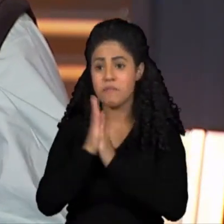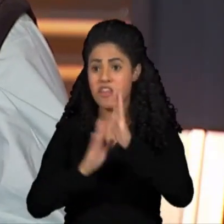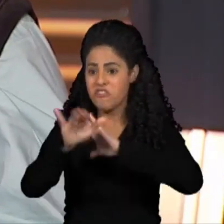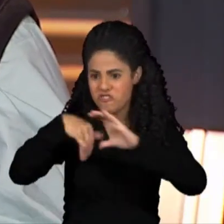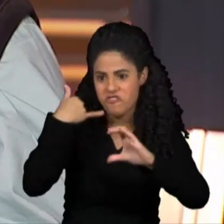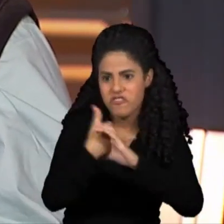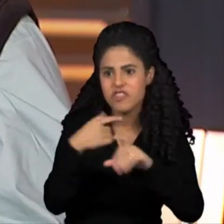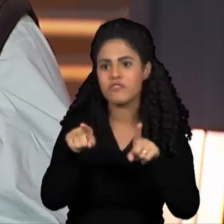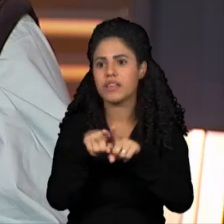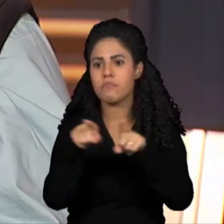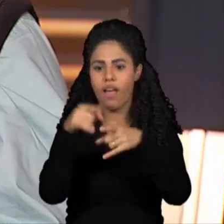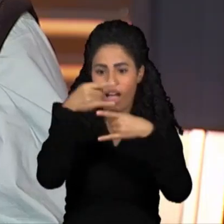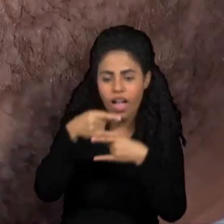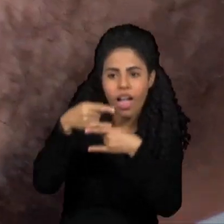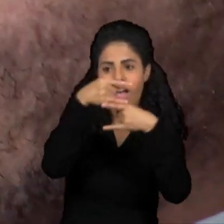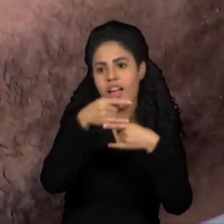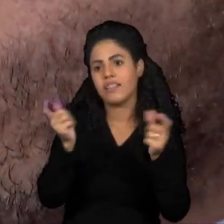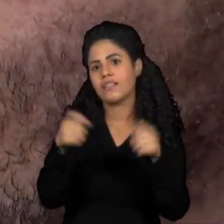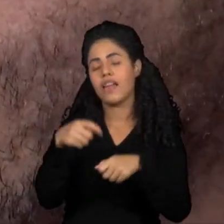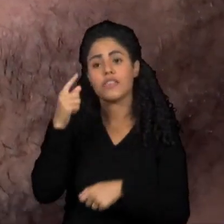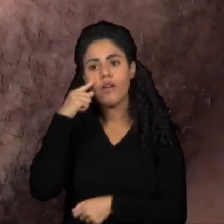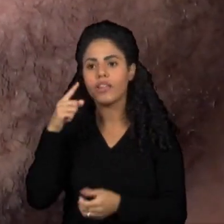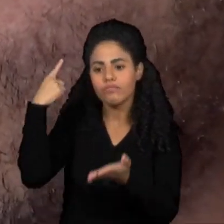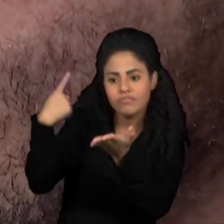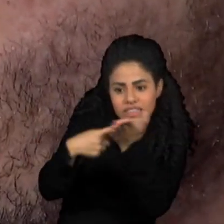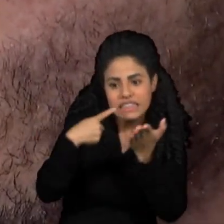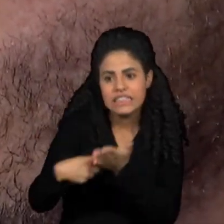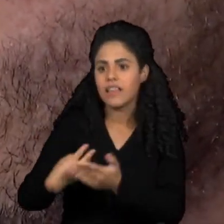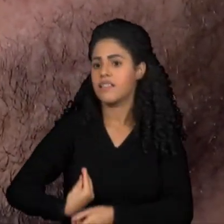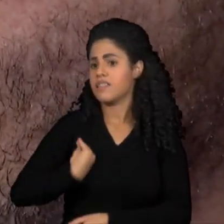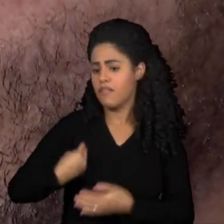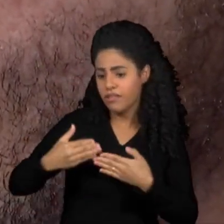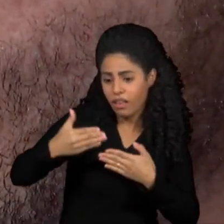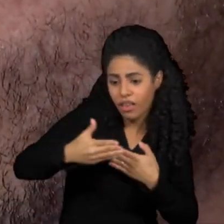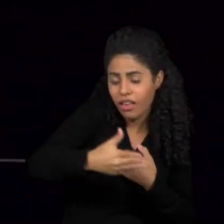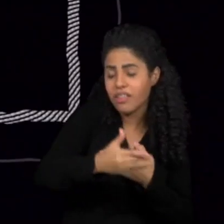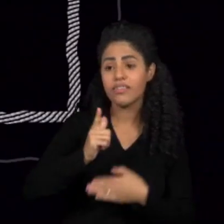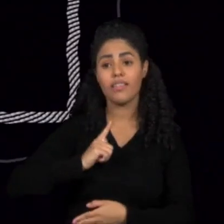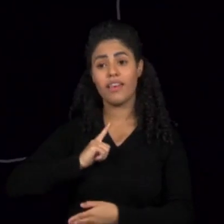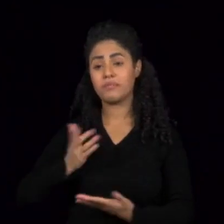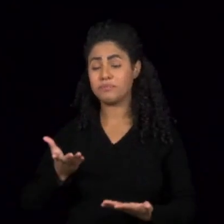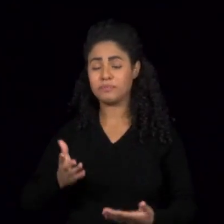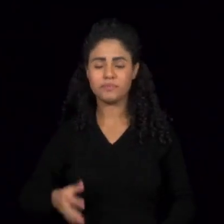YouTube talvez a próxima transmissão enquanto eu ver a propósito a vida e